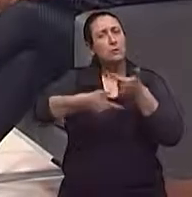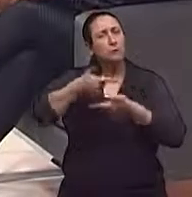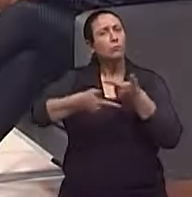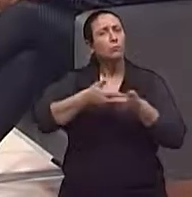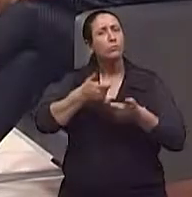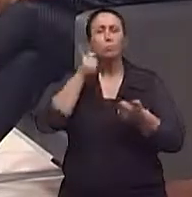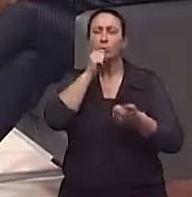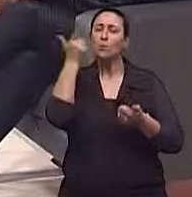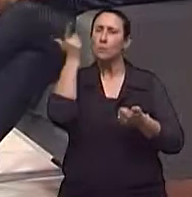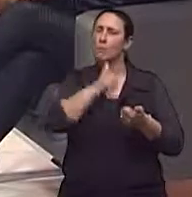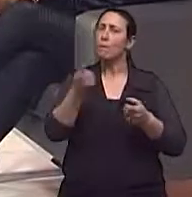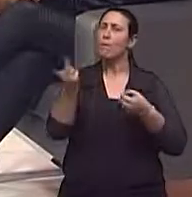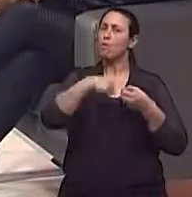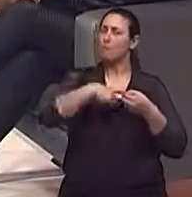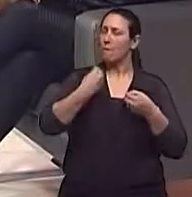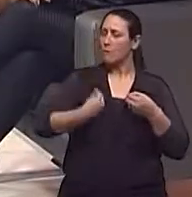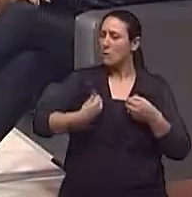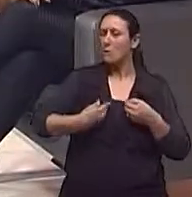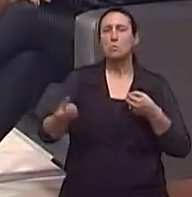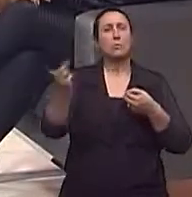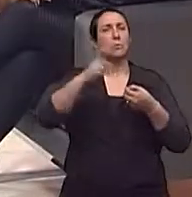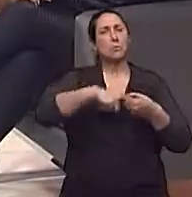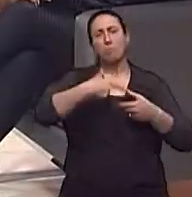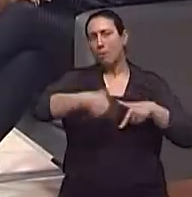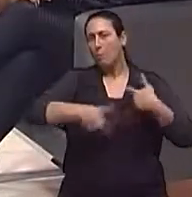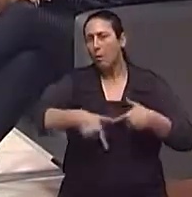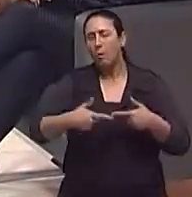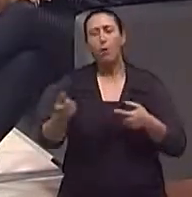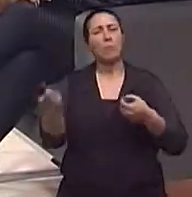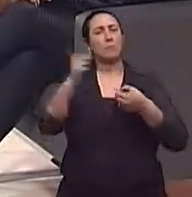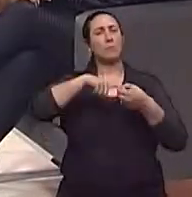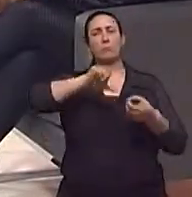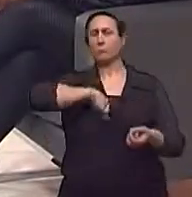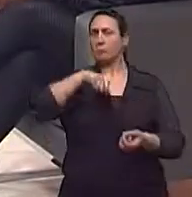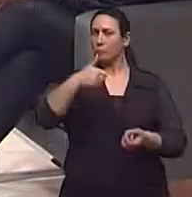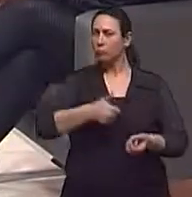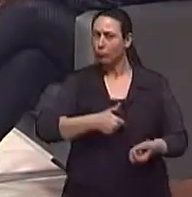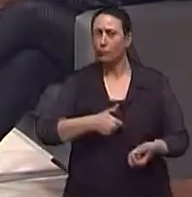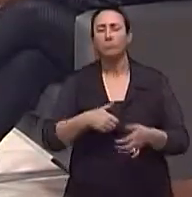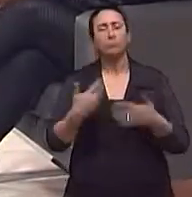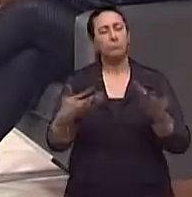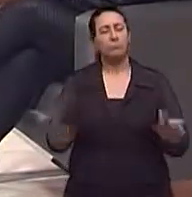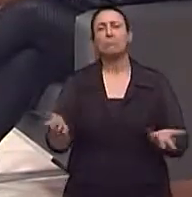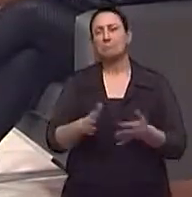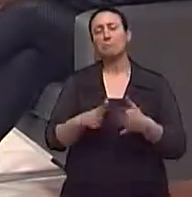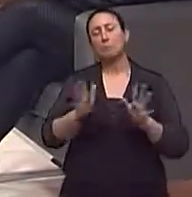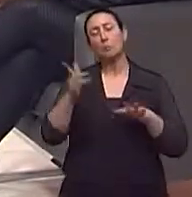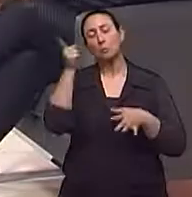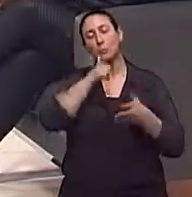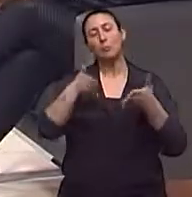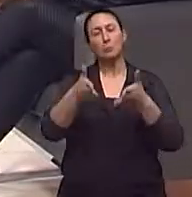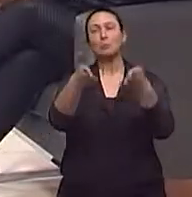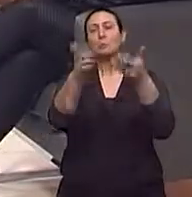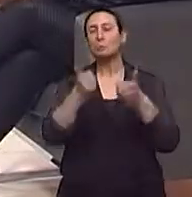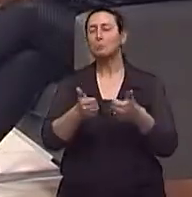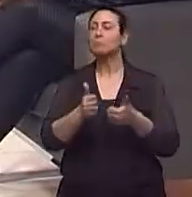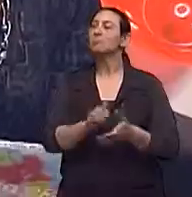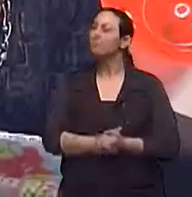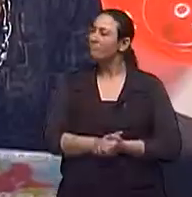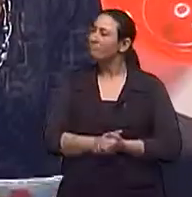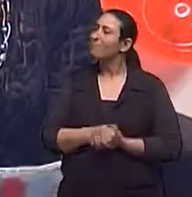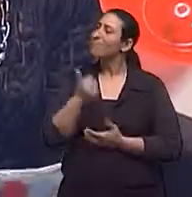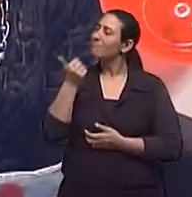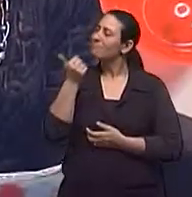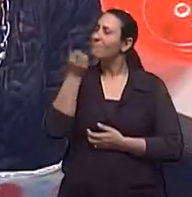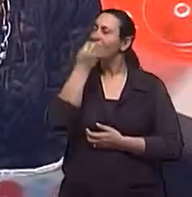já retomar suas vidas retomar seus trabalhos retomar sua autoestima claro então Seguir em nesse nesse sentido